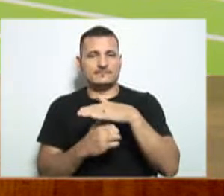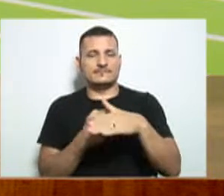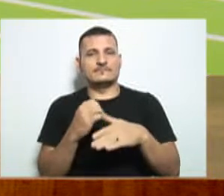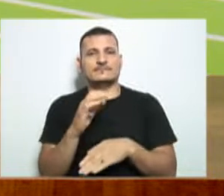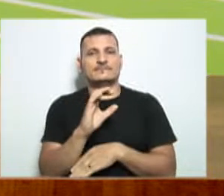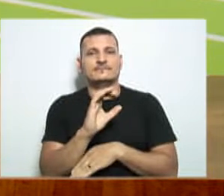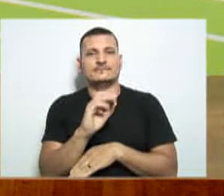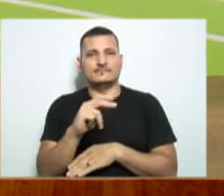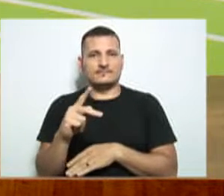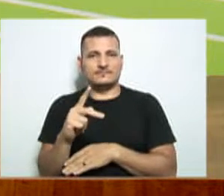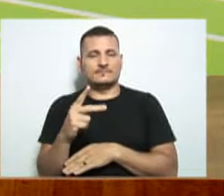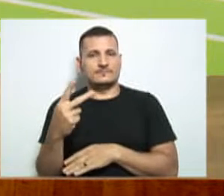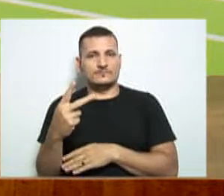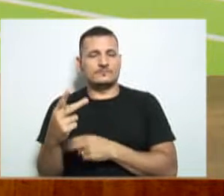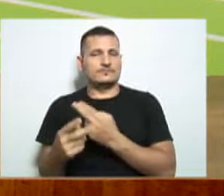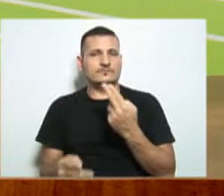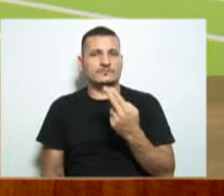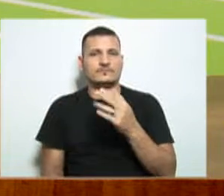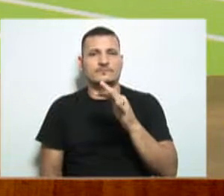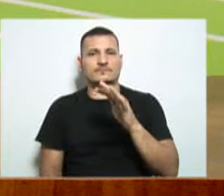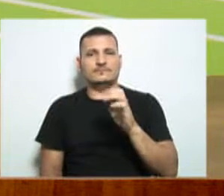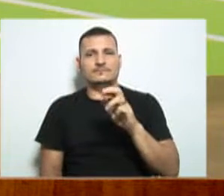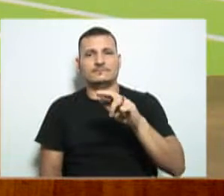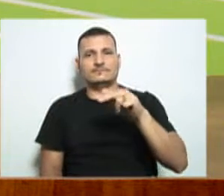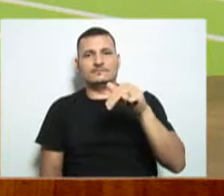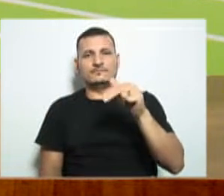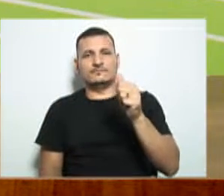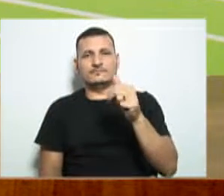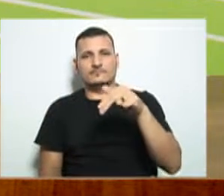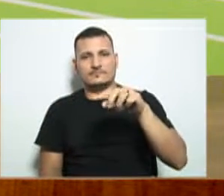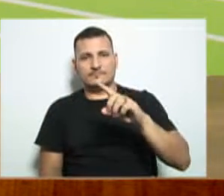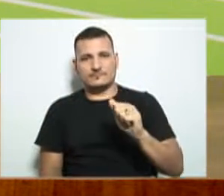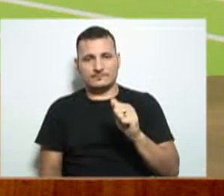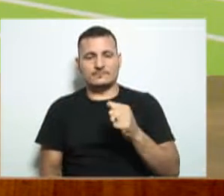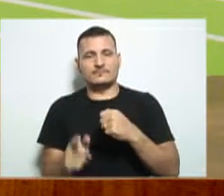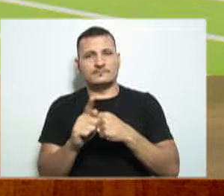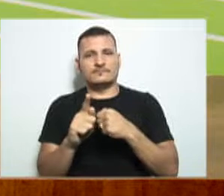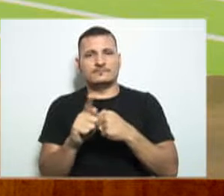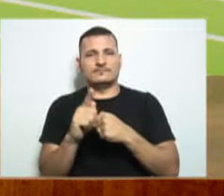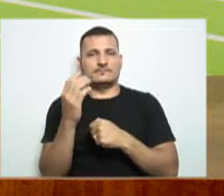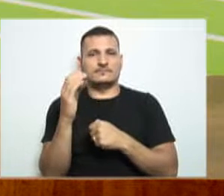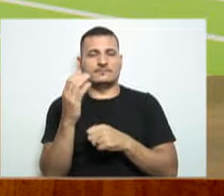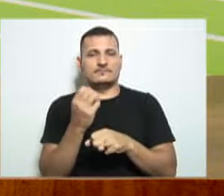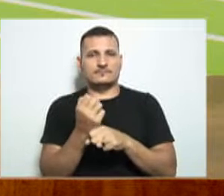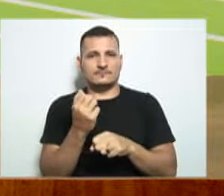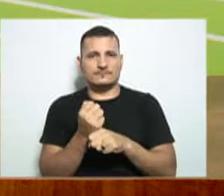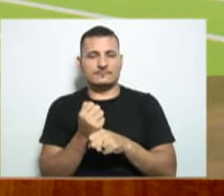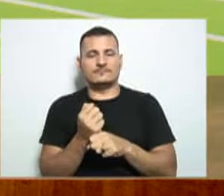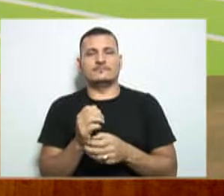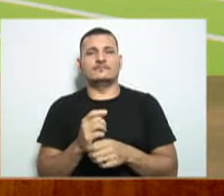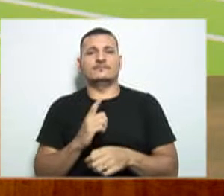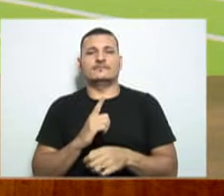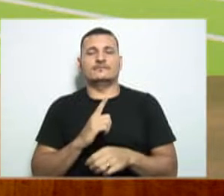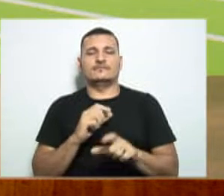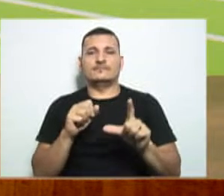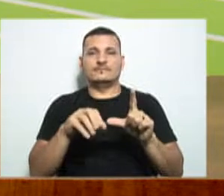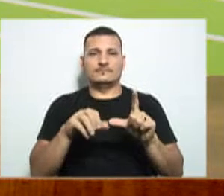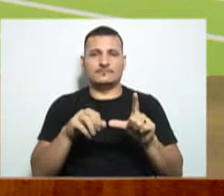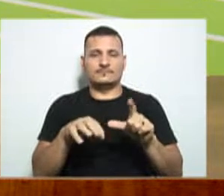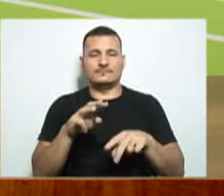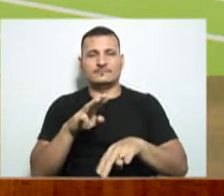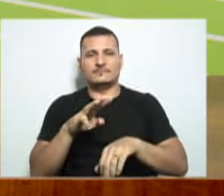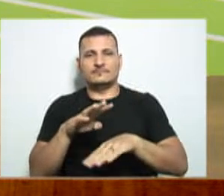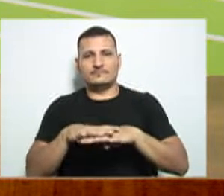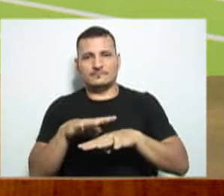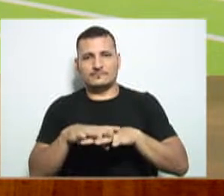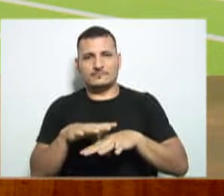professora Fernanda Amaral, sou graduada em Ciências Contábeis e possuo licenciatura em Matemática,